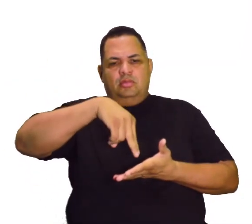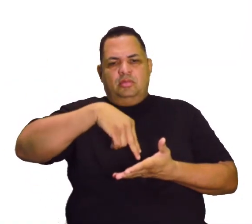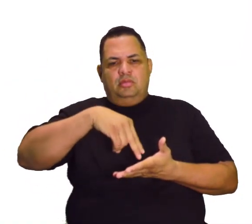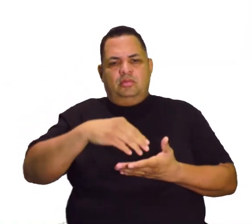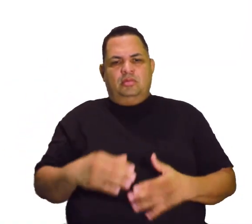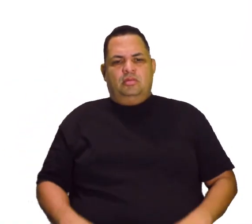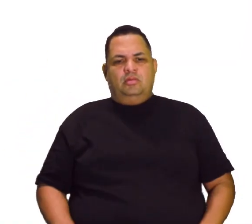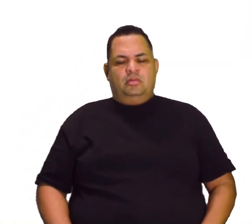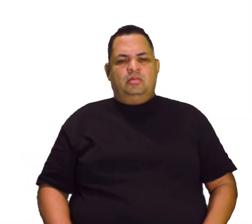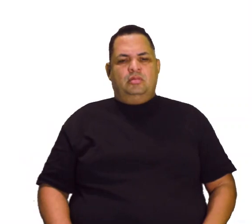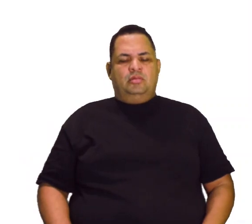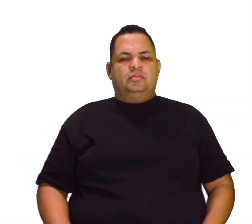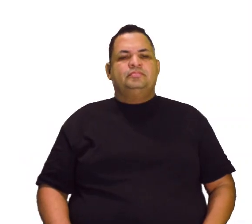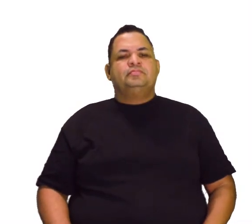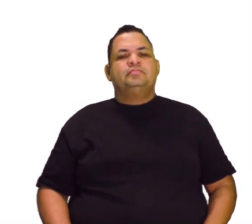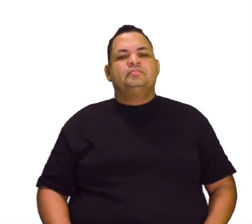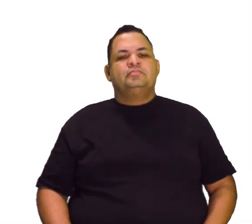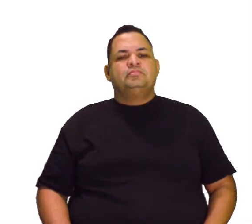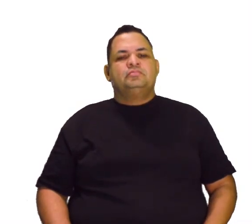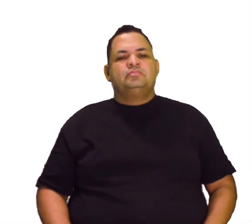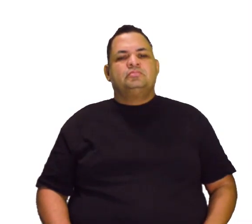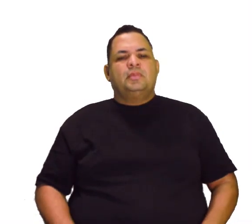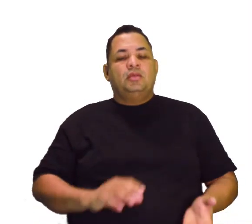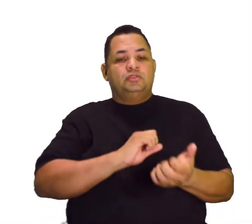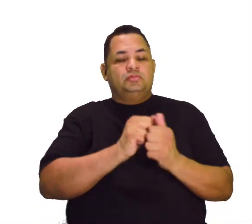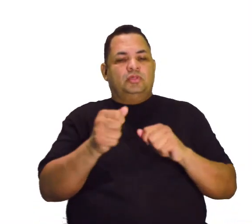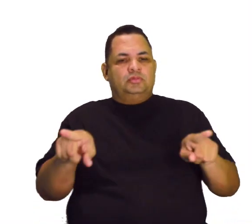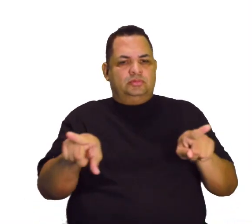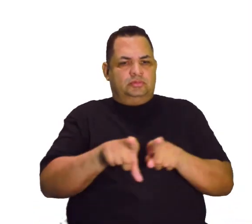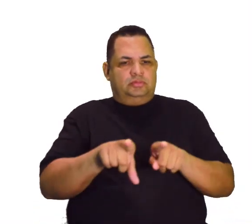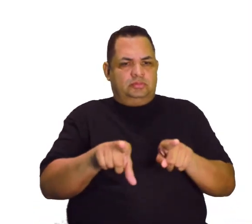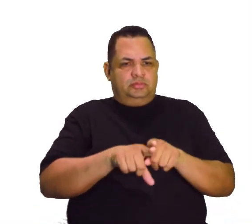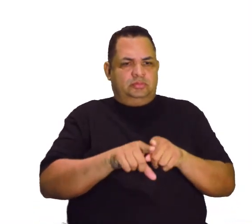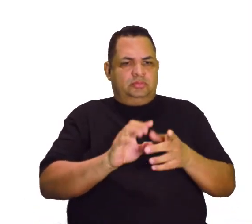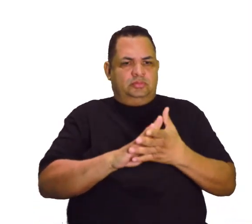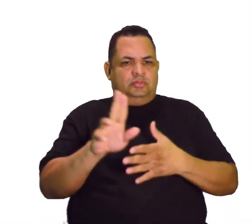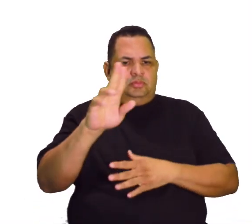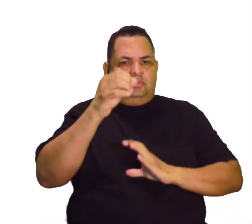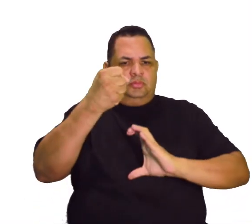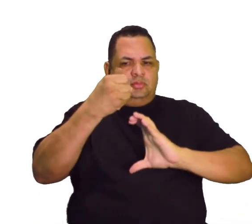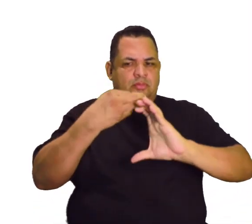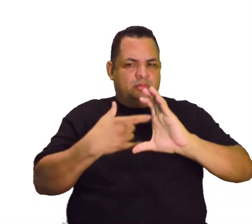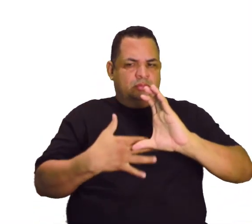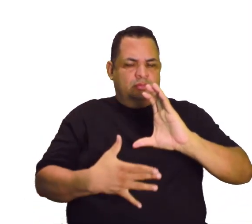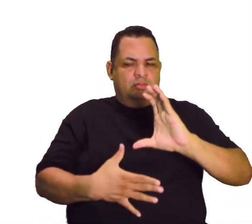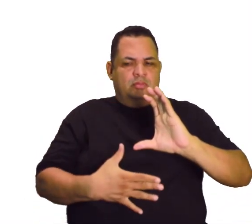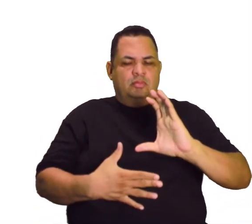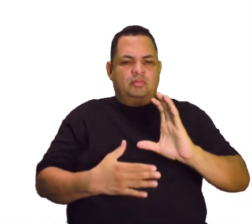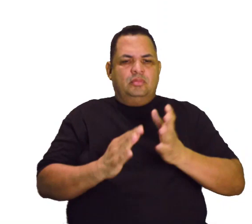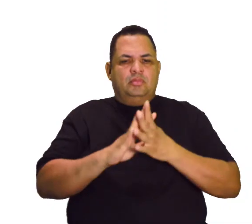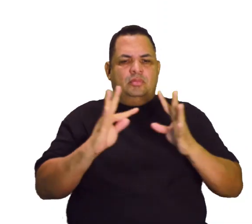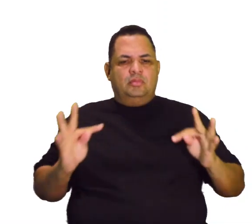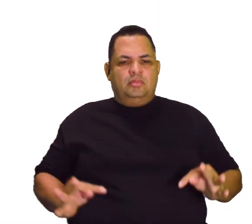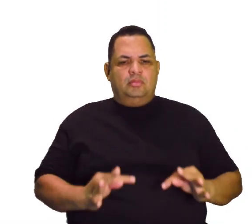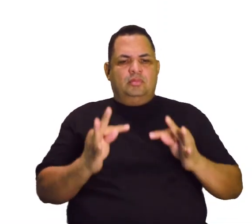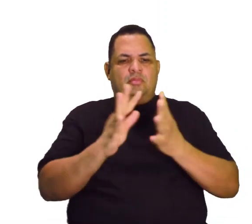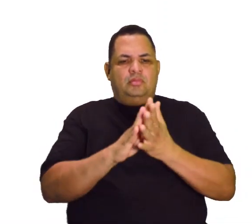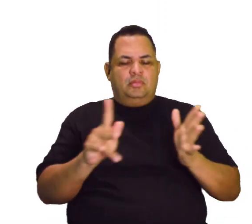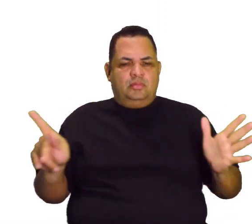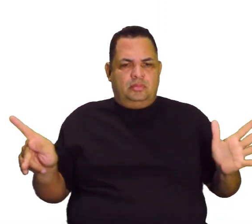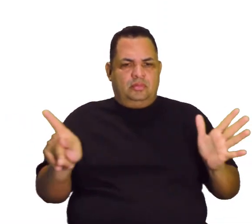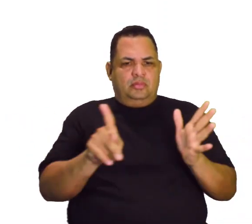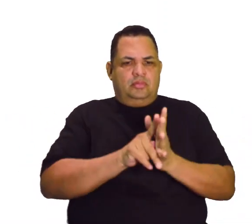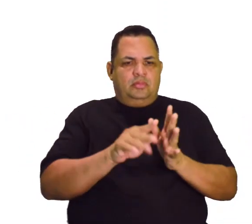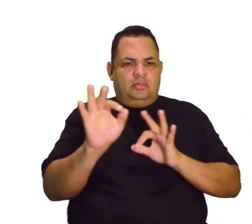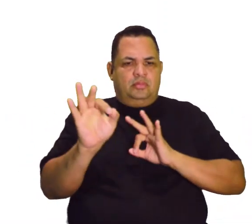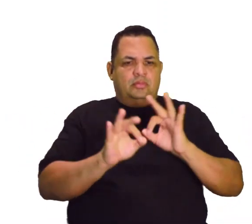e, ao mesmo tempo, um esporte. Então, ela utiliza aqui características e técnicas específicas aí,